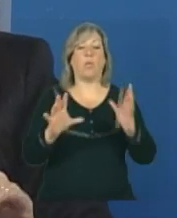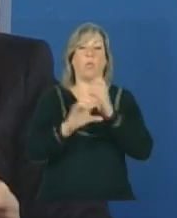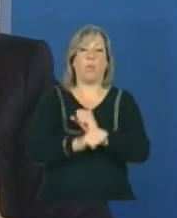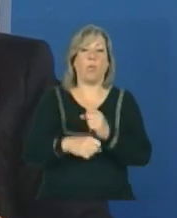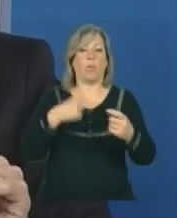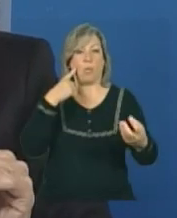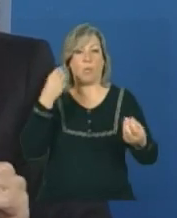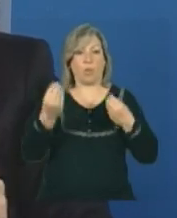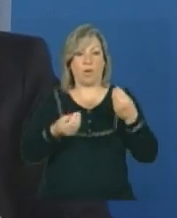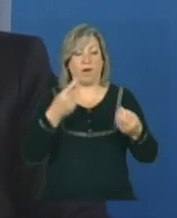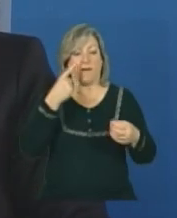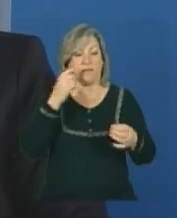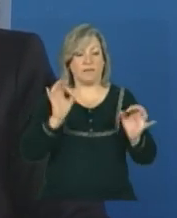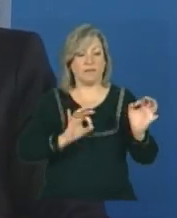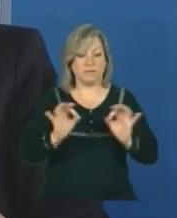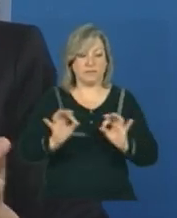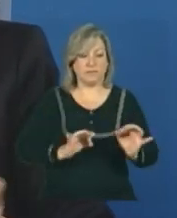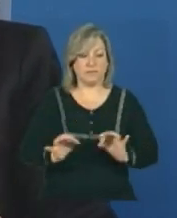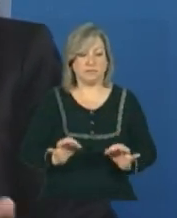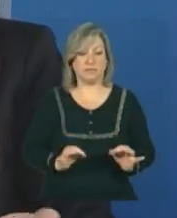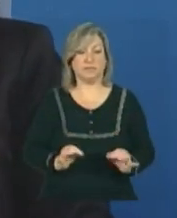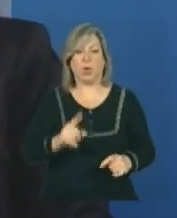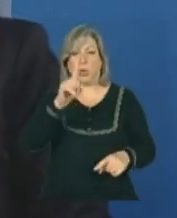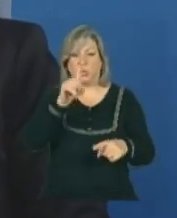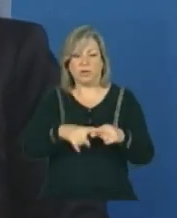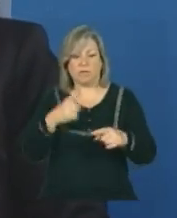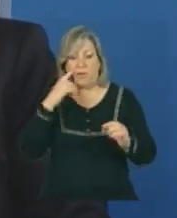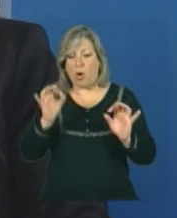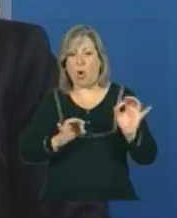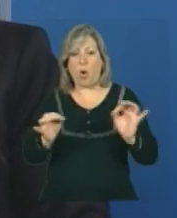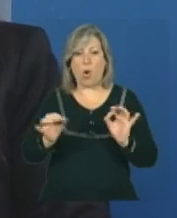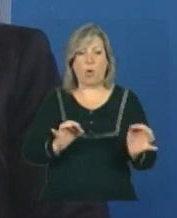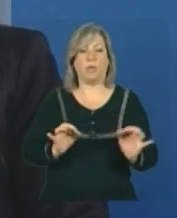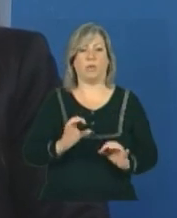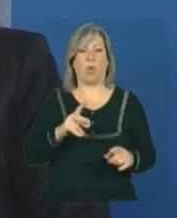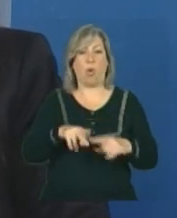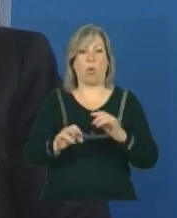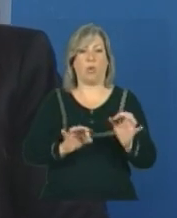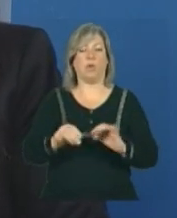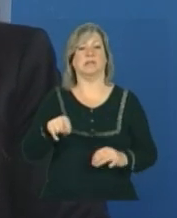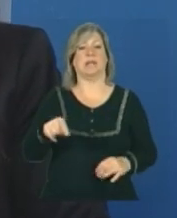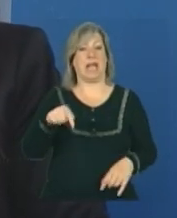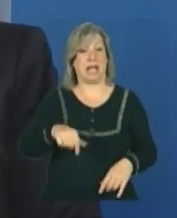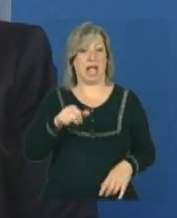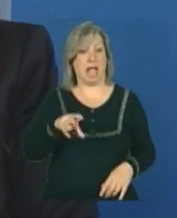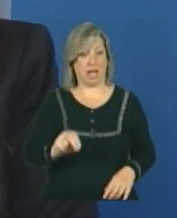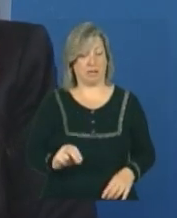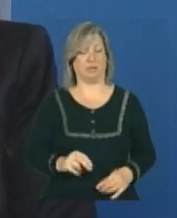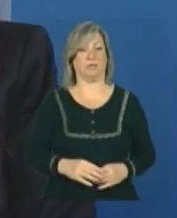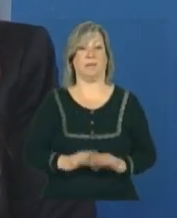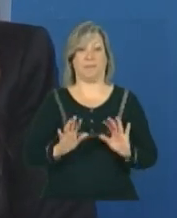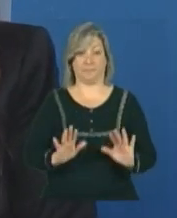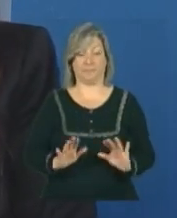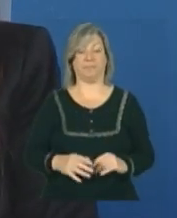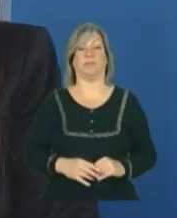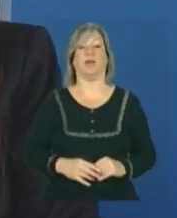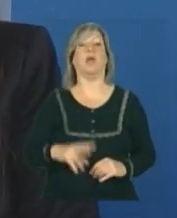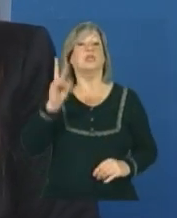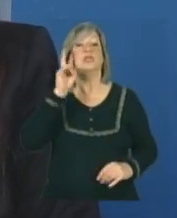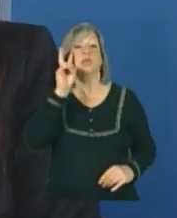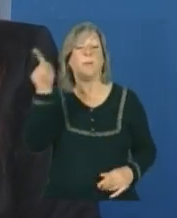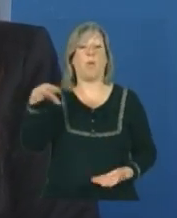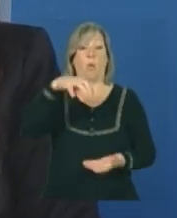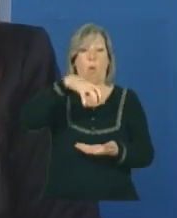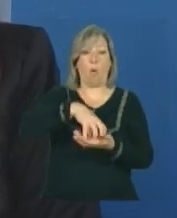fará o corte por total de recursos disponíveis esse ano, né? Essa é a proposta deste ano. No caso da equipe